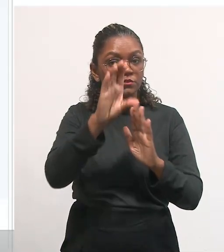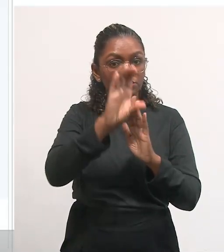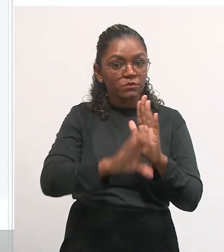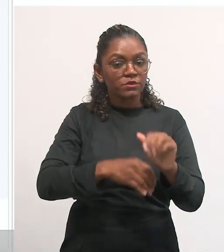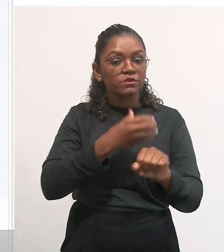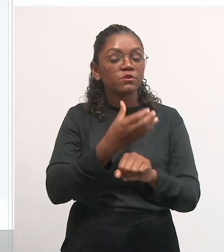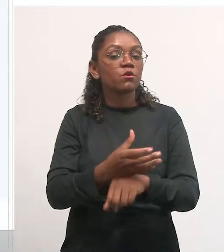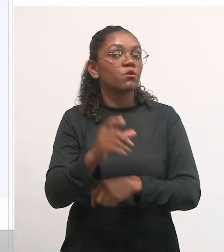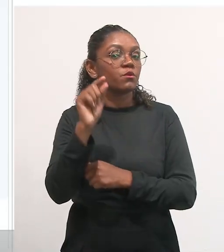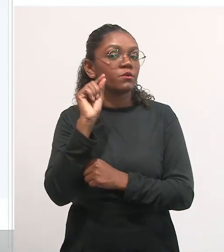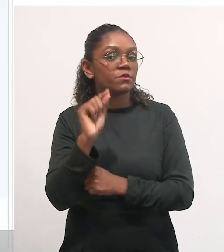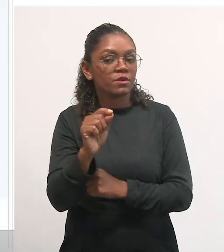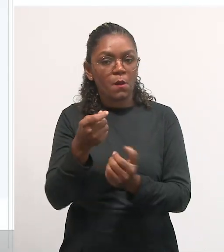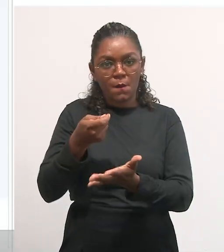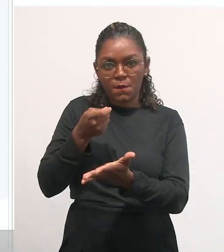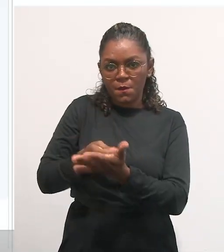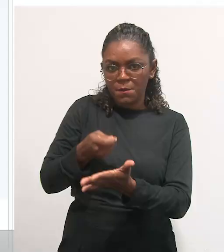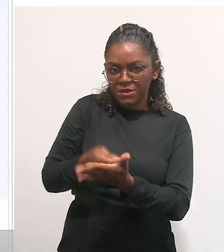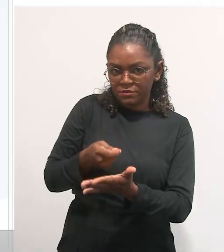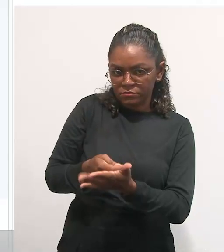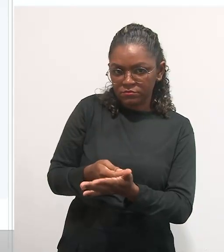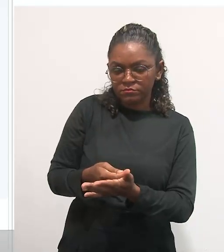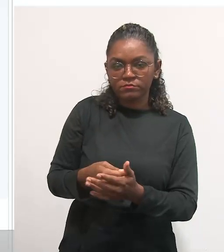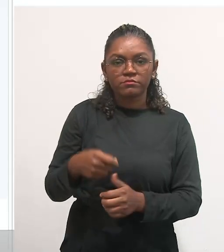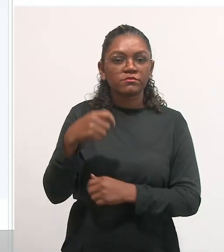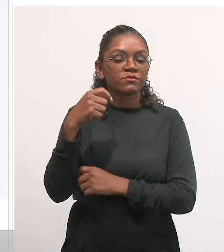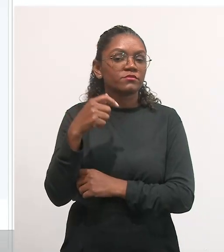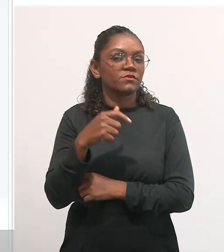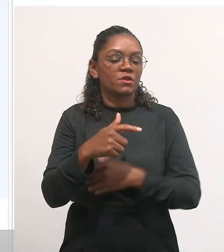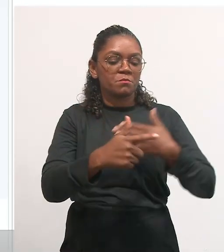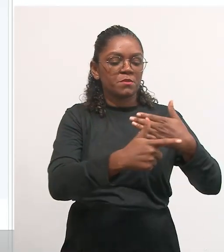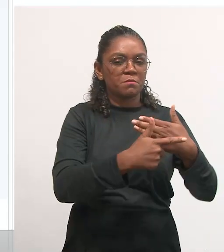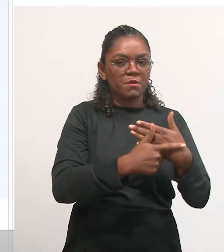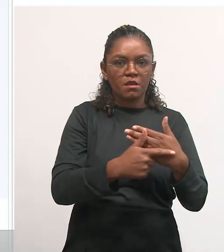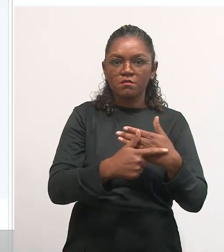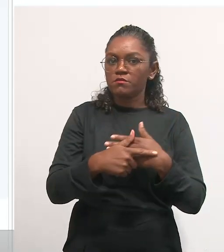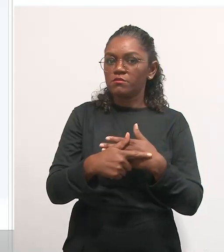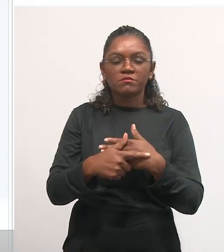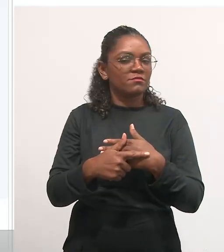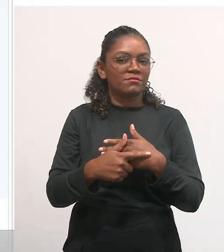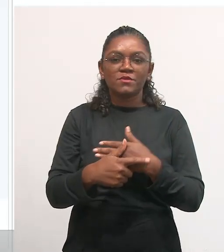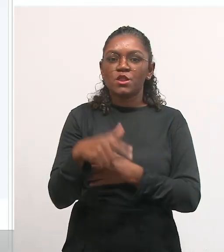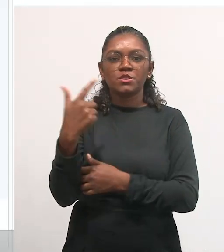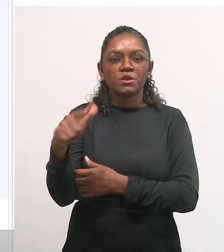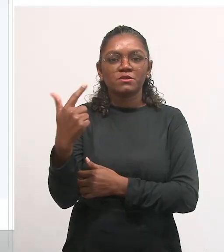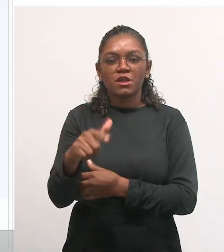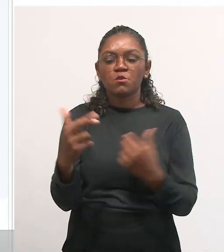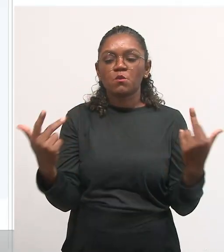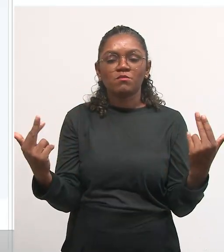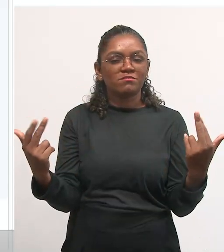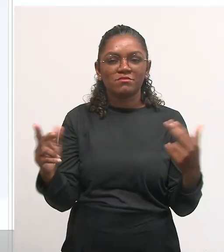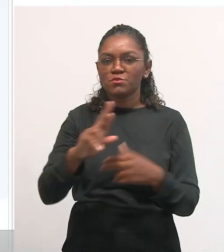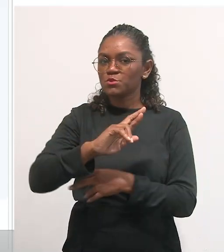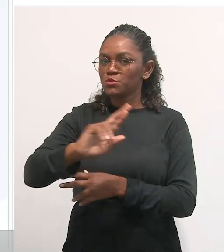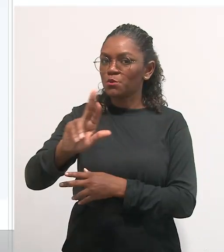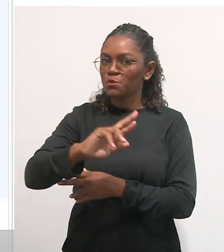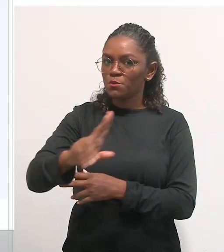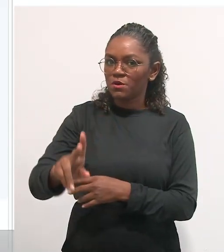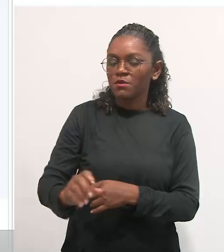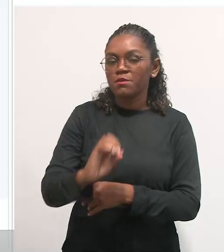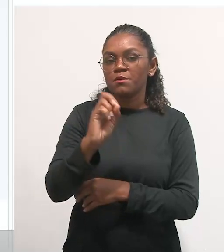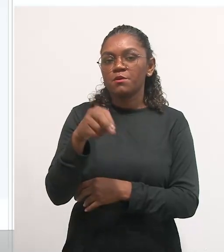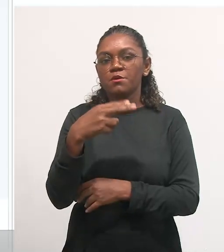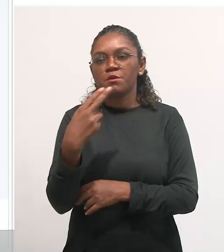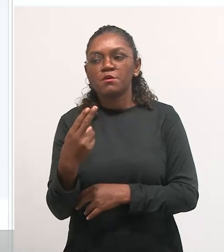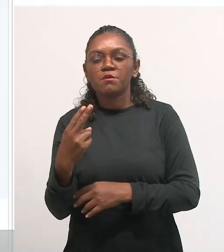ensino obrigatório não tem a mesma função que o de uma especialidade Universitária ou de uma modalidade de